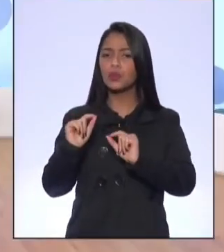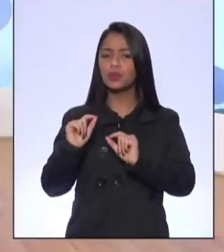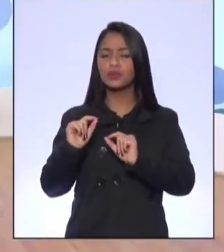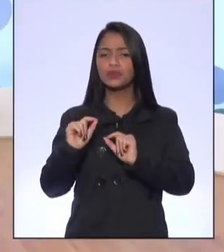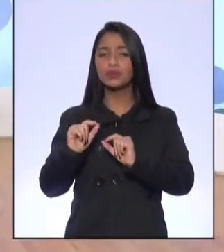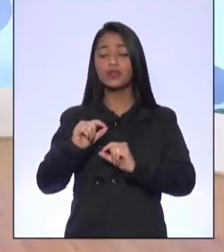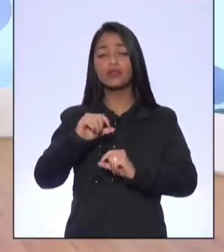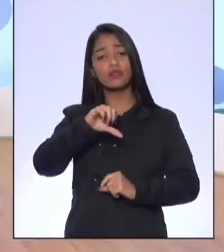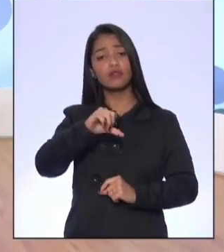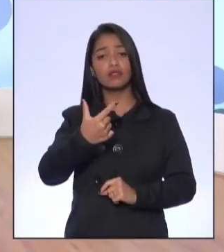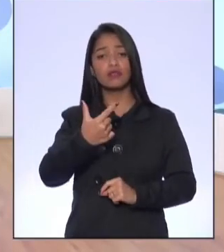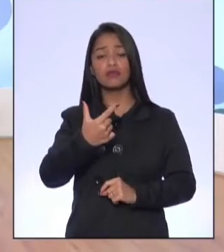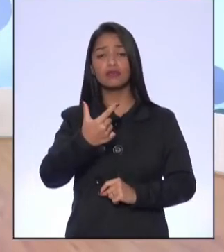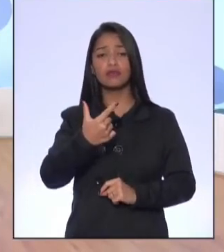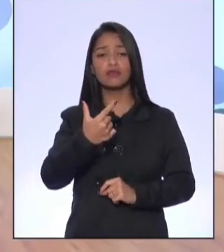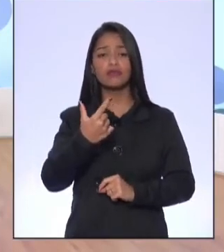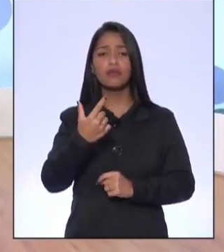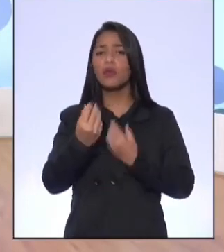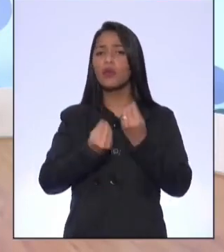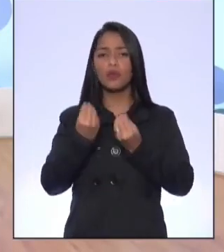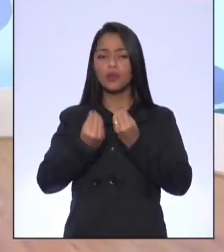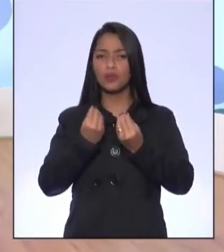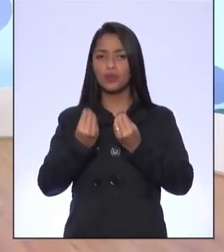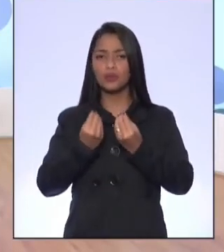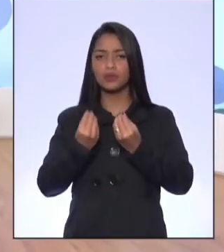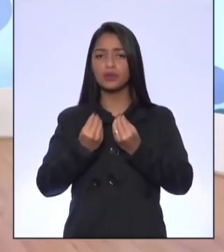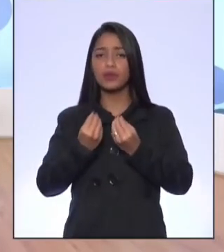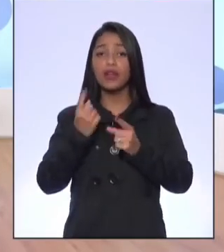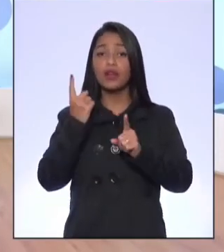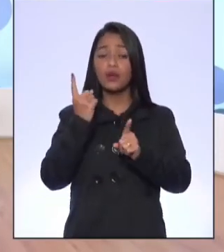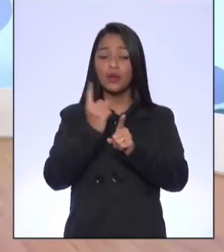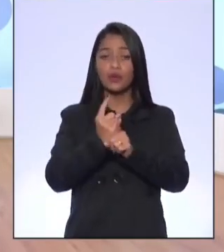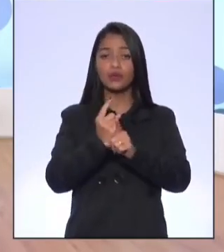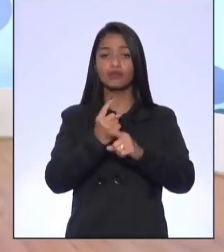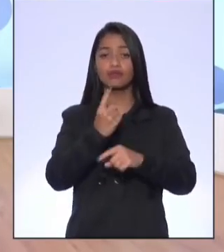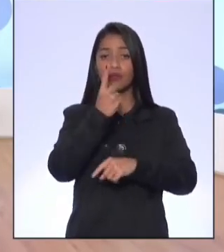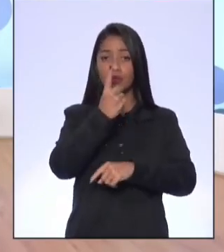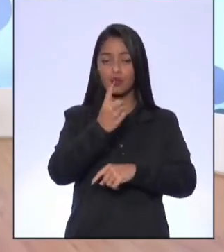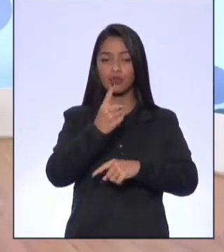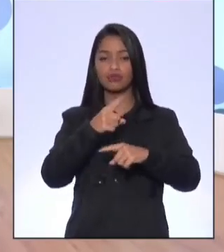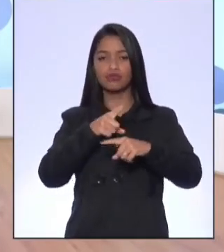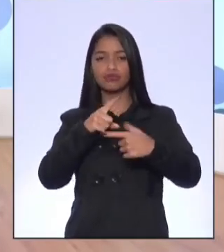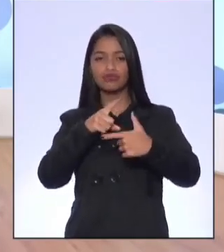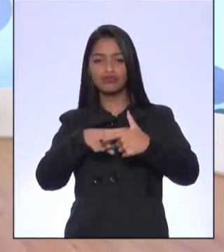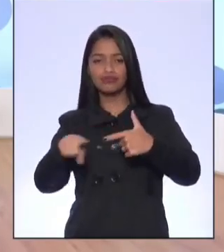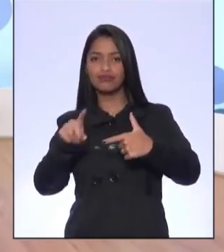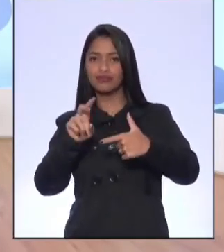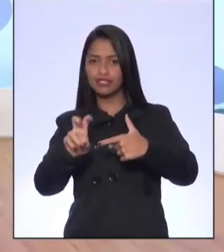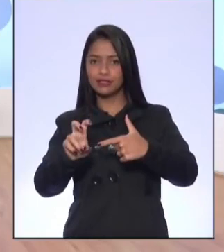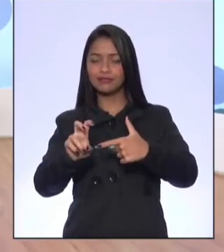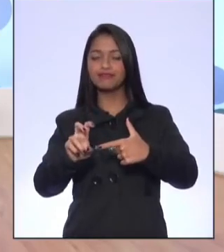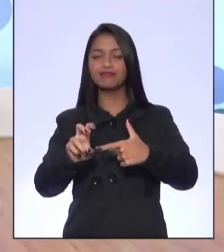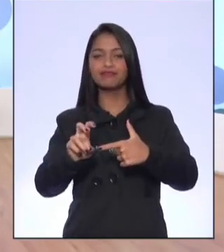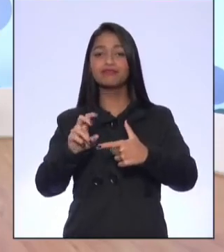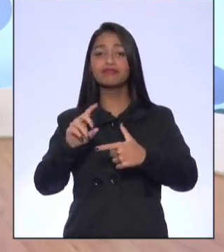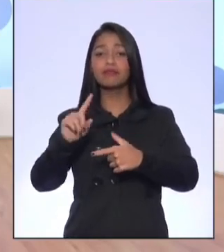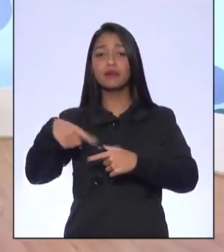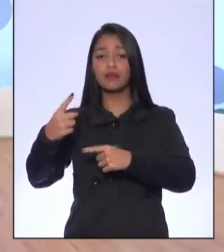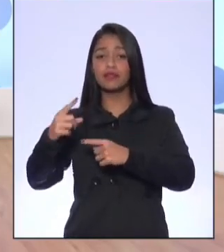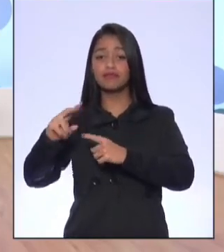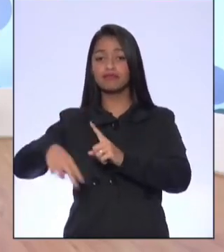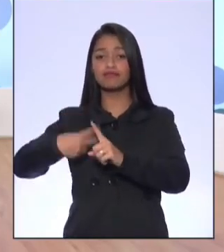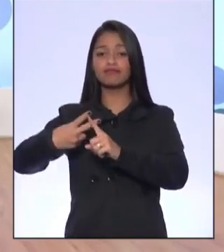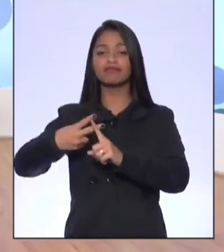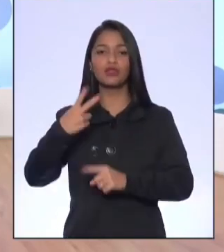aí ele escreveu, é só descobrir quantos, que é 1/5, fazendo a divisão de 230 por 5, e depois multiplica por 2. Isso